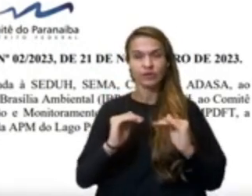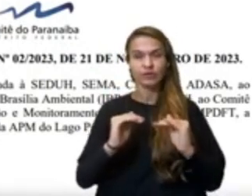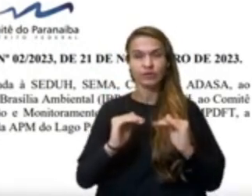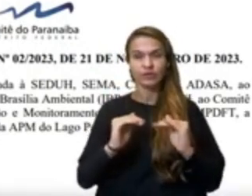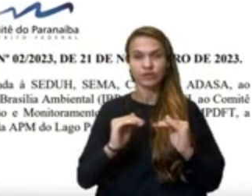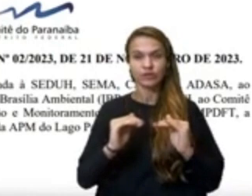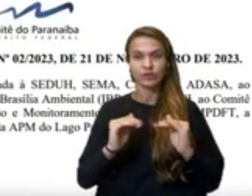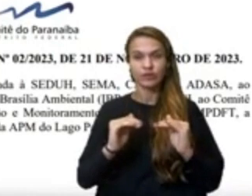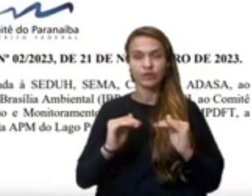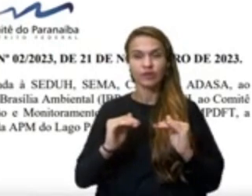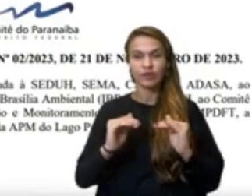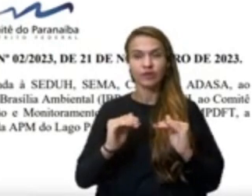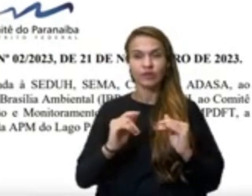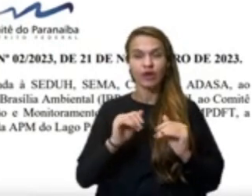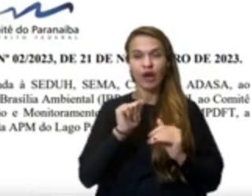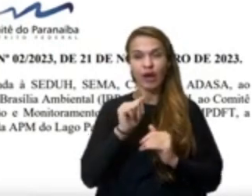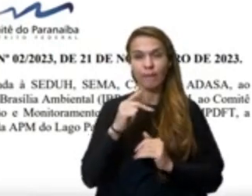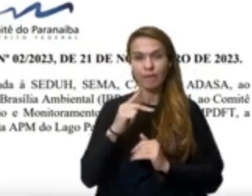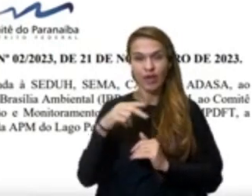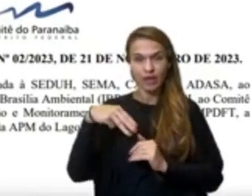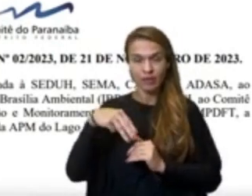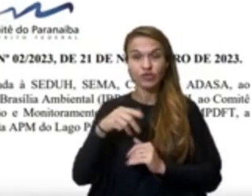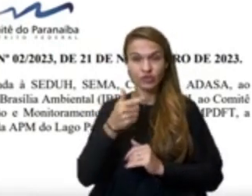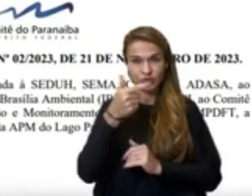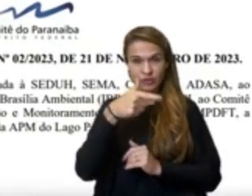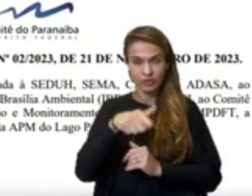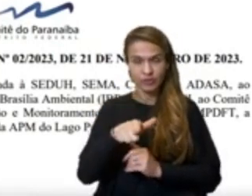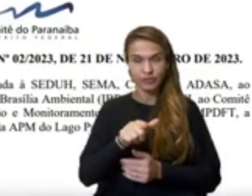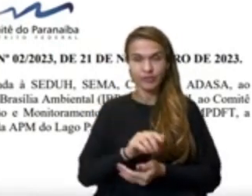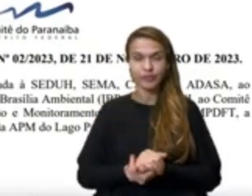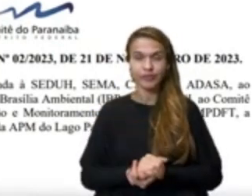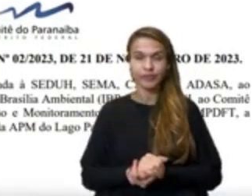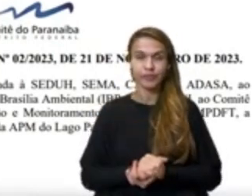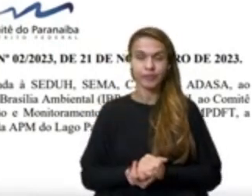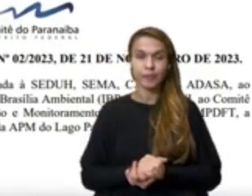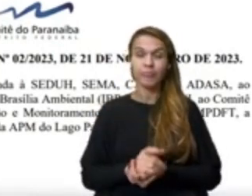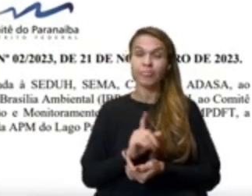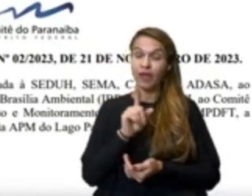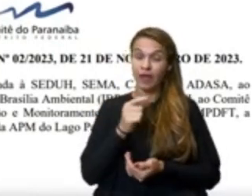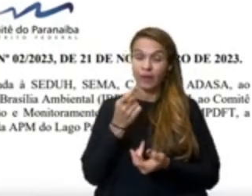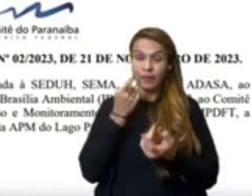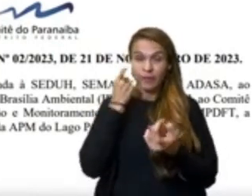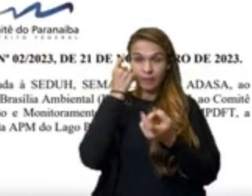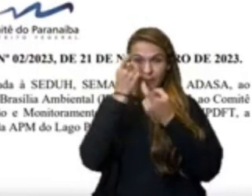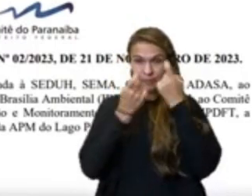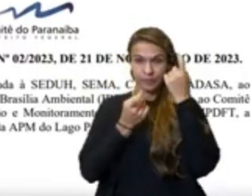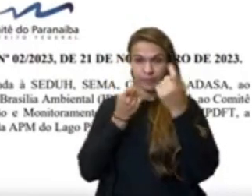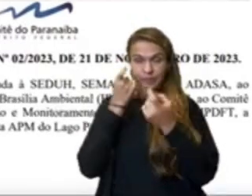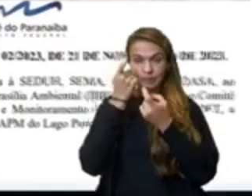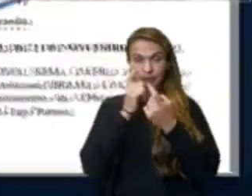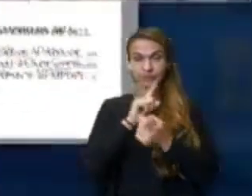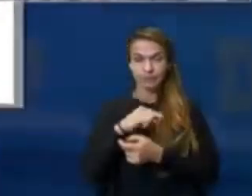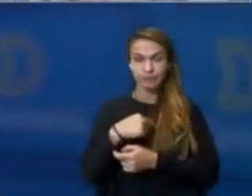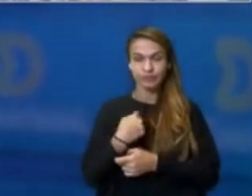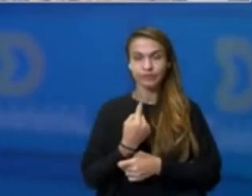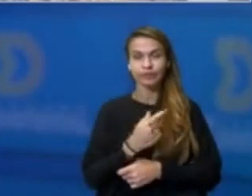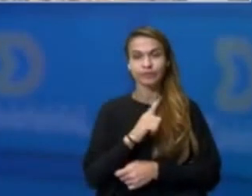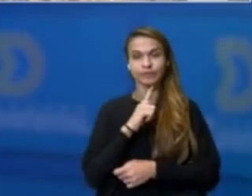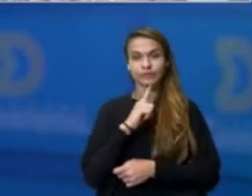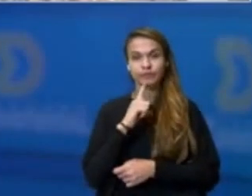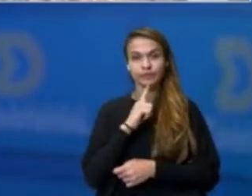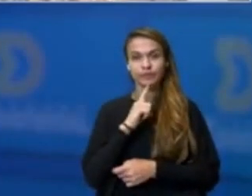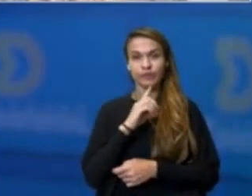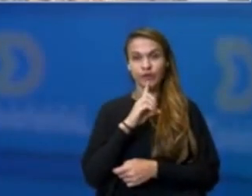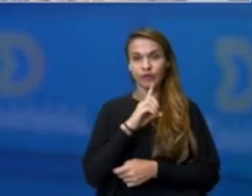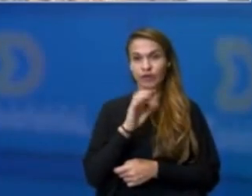das APMs de novo, né? Então, assim, é uma preocupação. A gente tem o DF numa